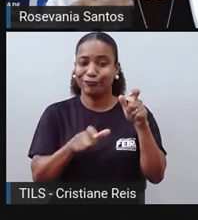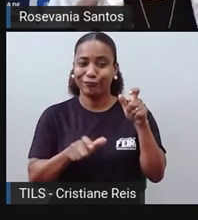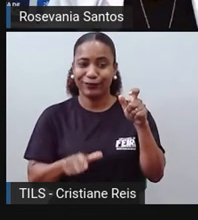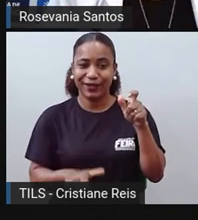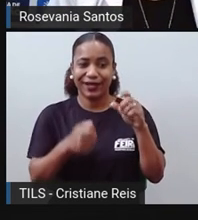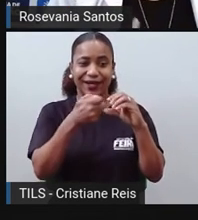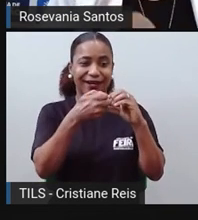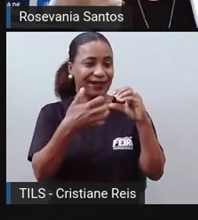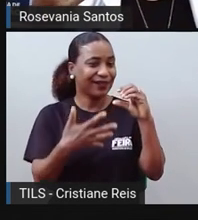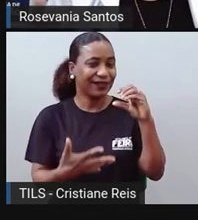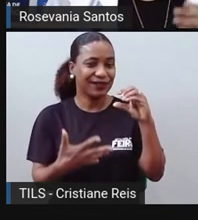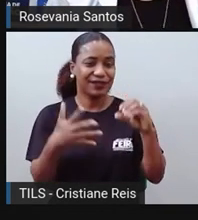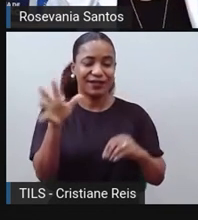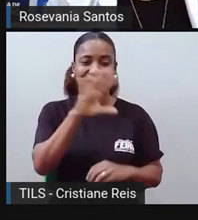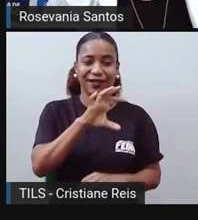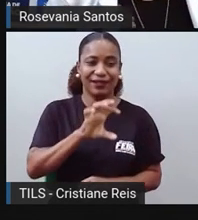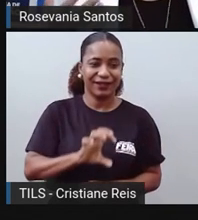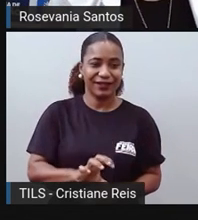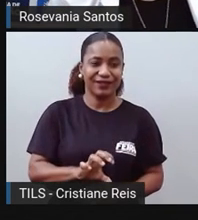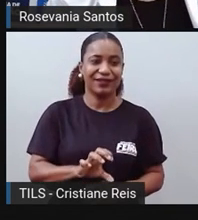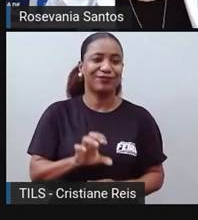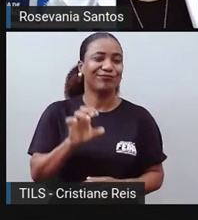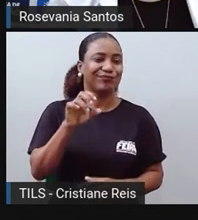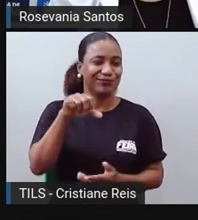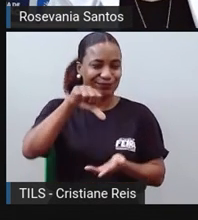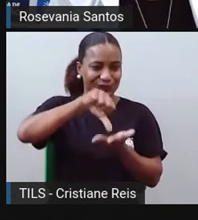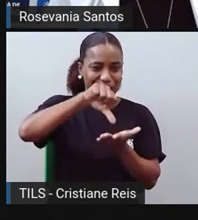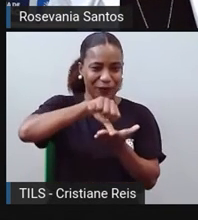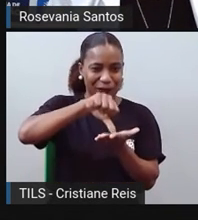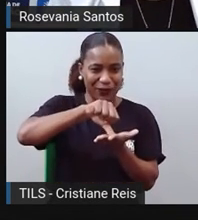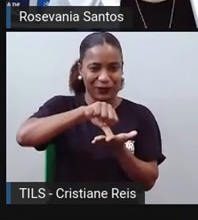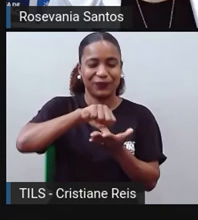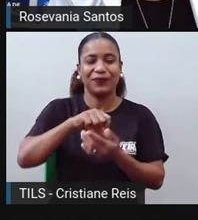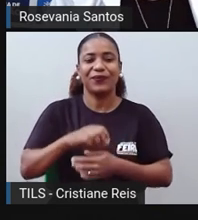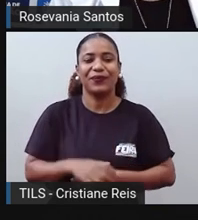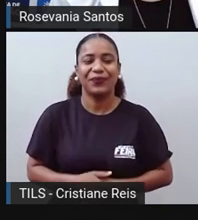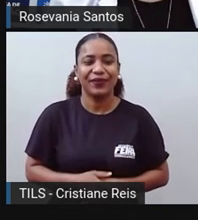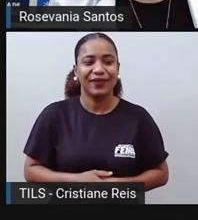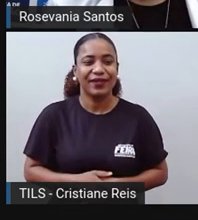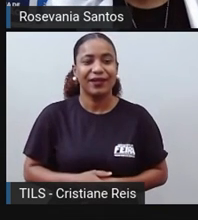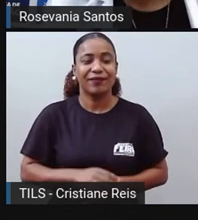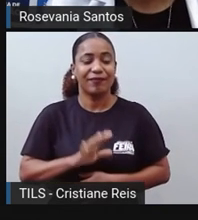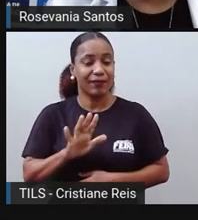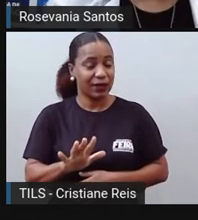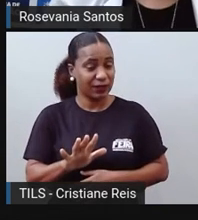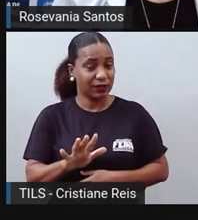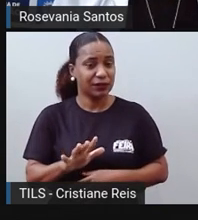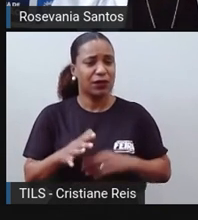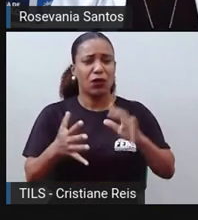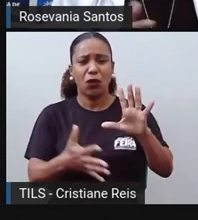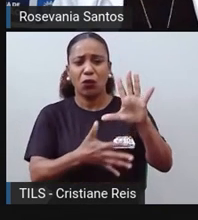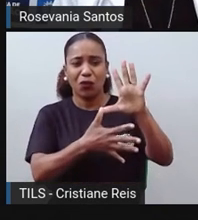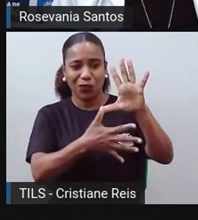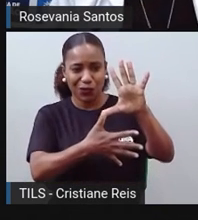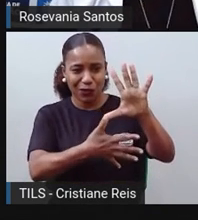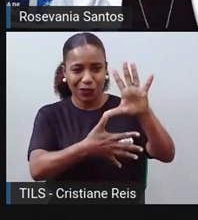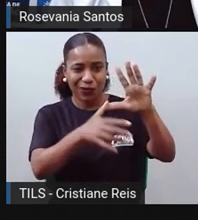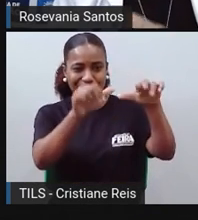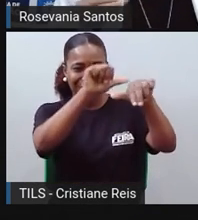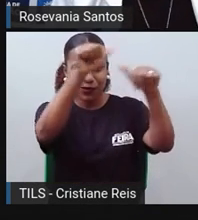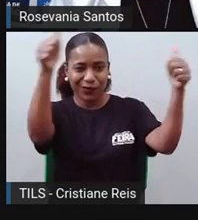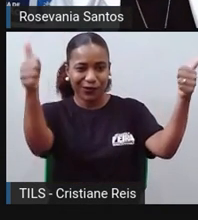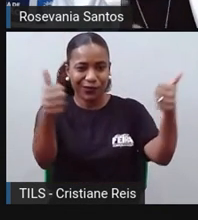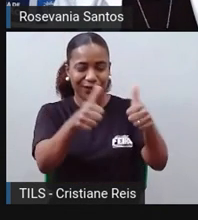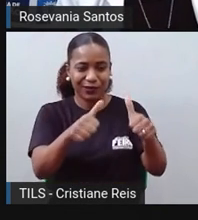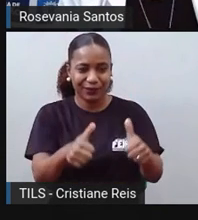da região, né, de polar, das baixas temperaturas e tal. Mas os mapas hoje, né, eles já vêm